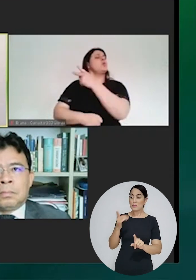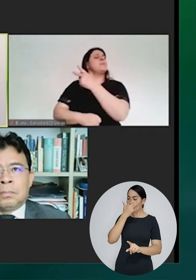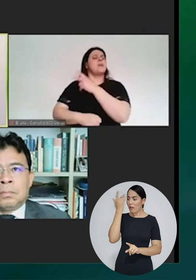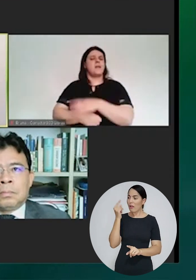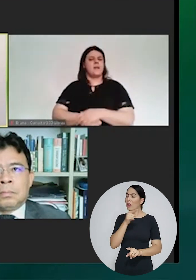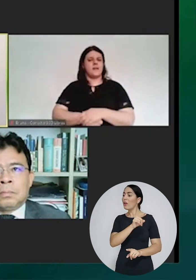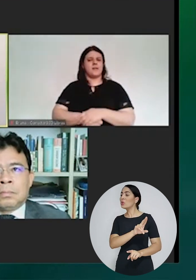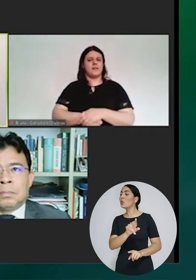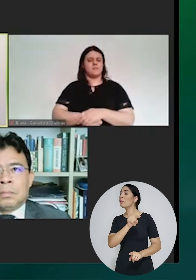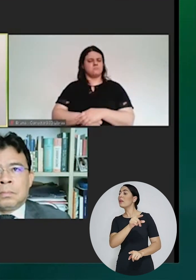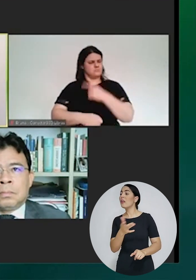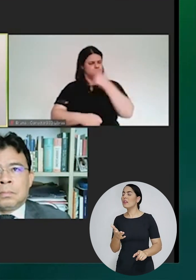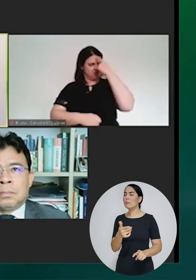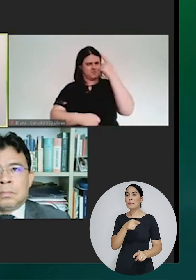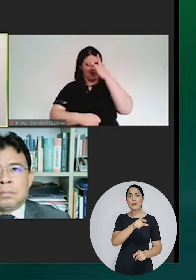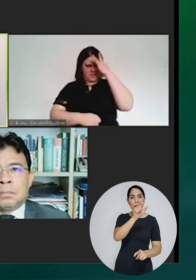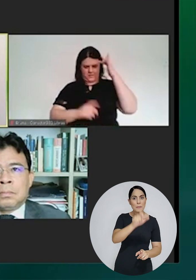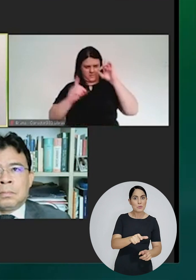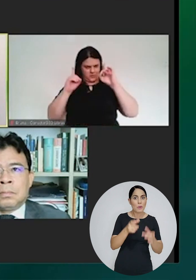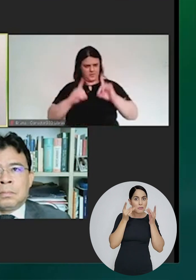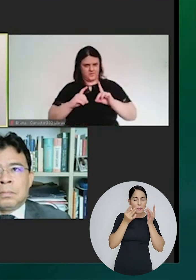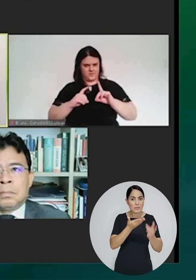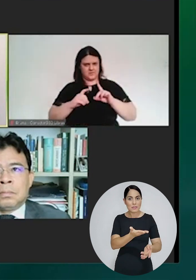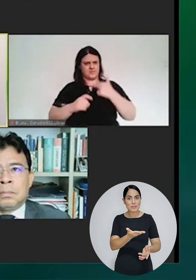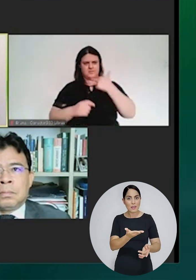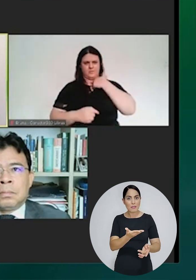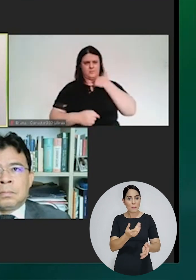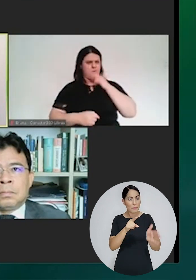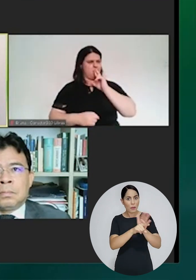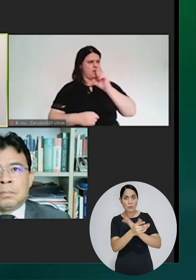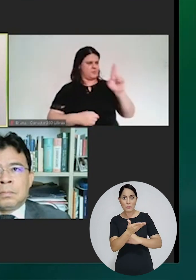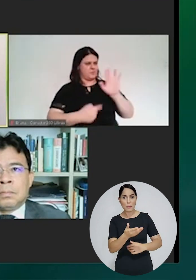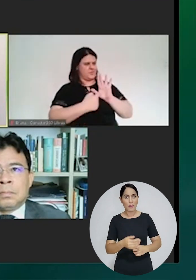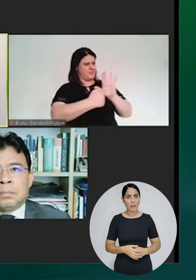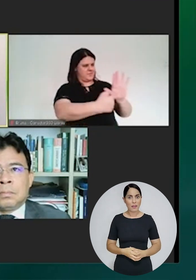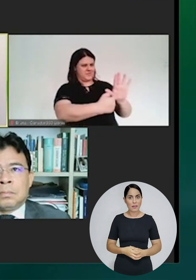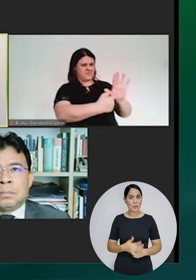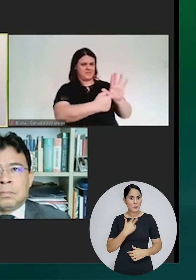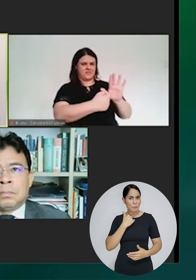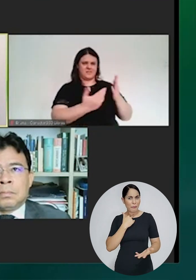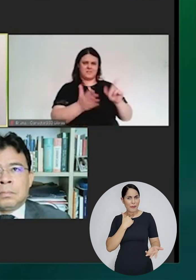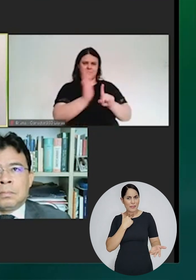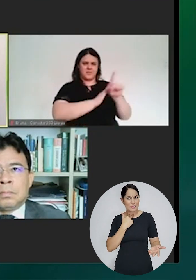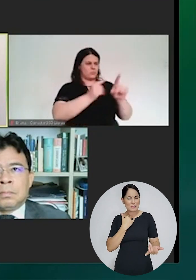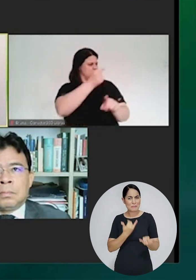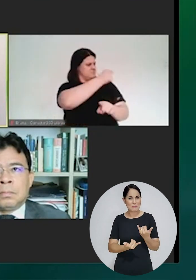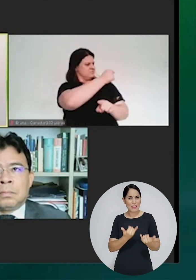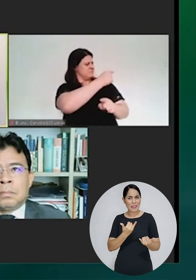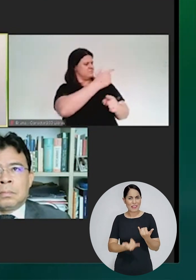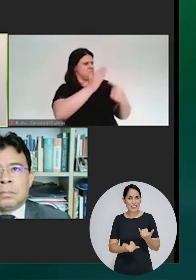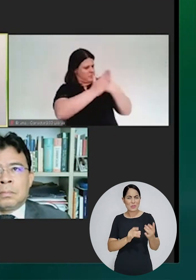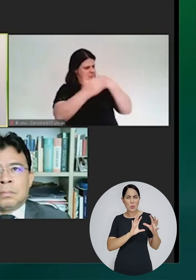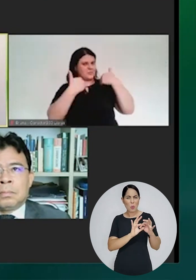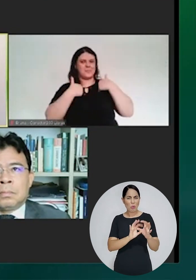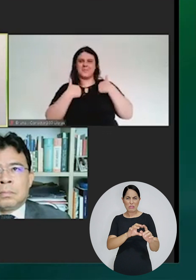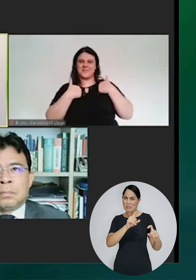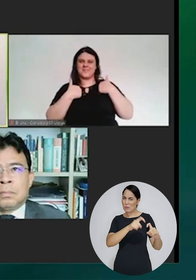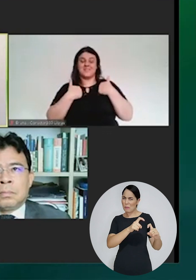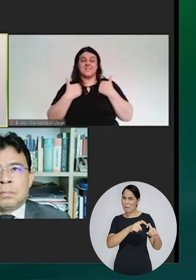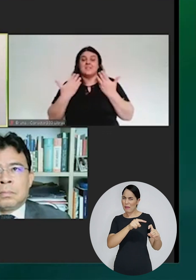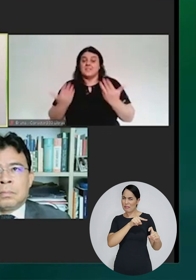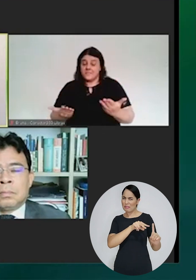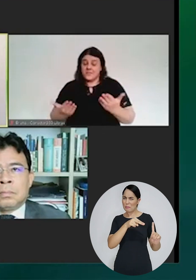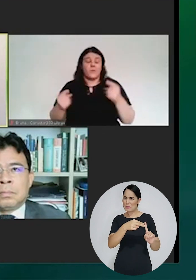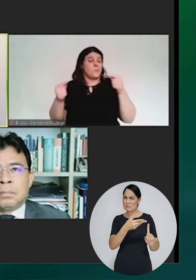nome dele, achando que a pessoa com deficiência não pode se apresentar, não pode falar de si. No fundo, essa abordagem,